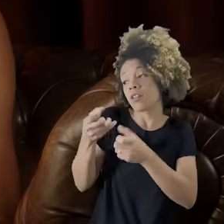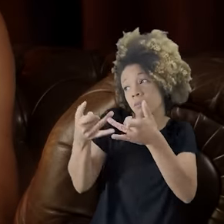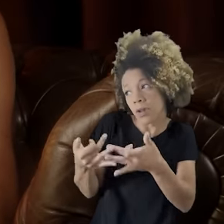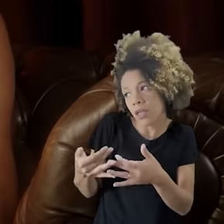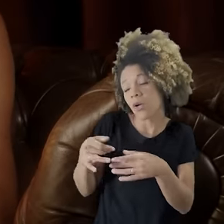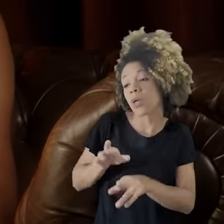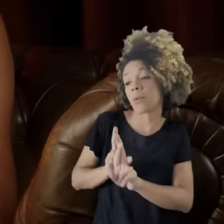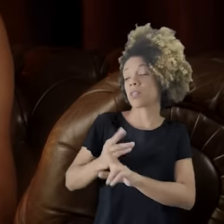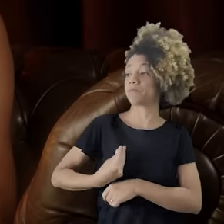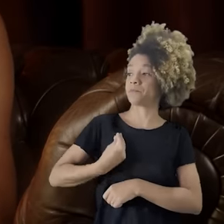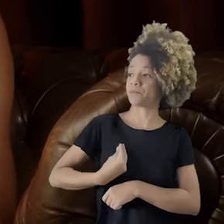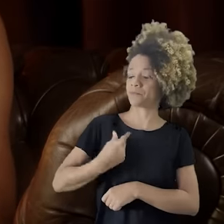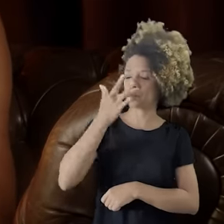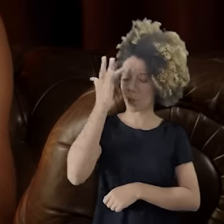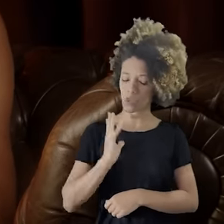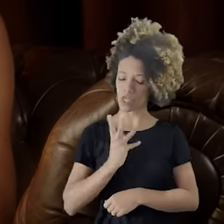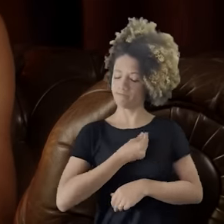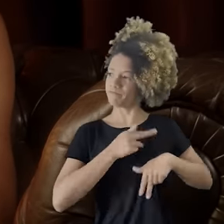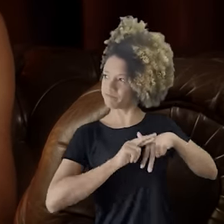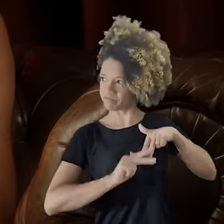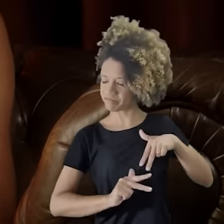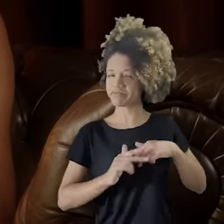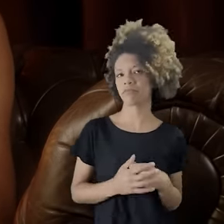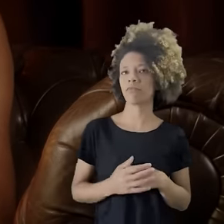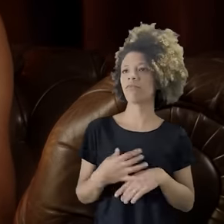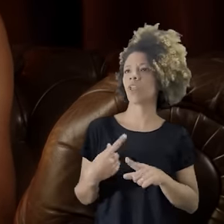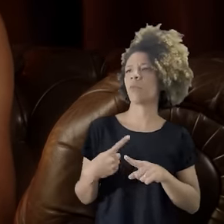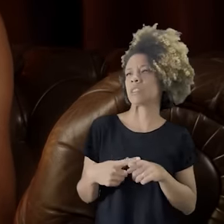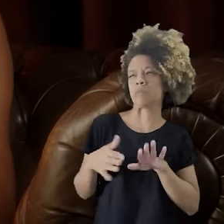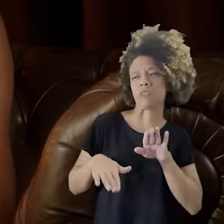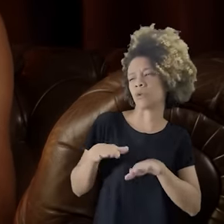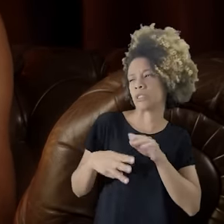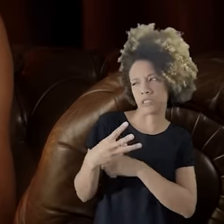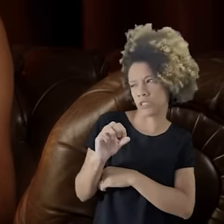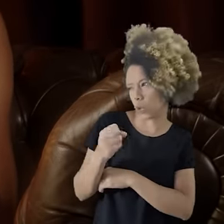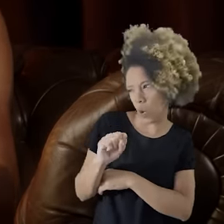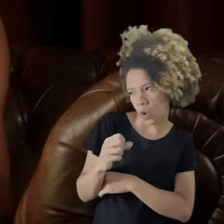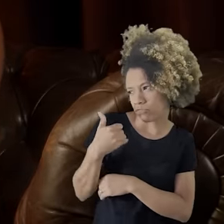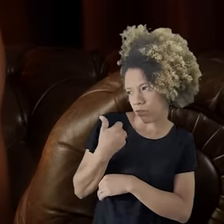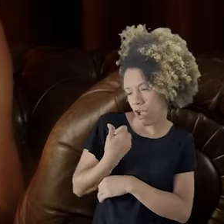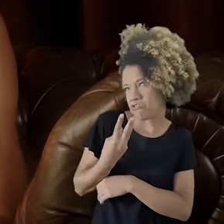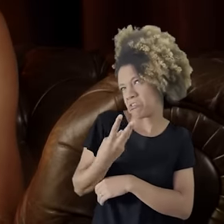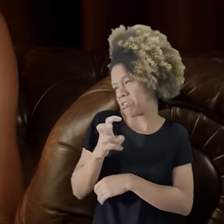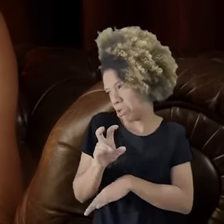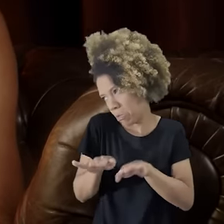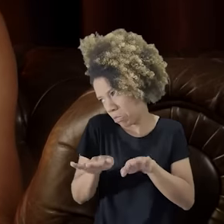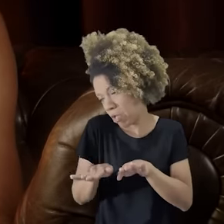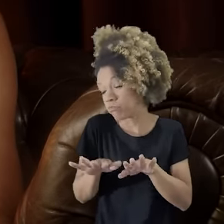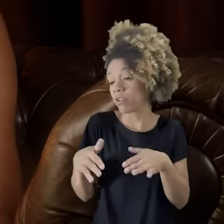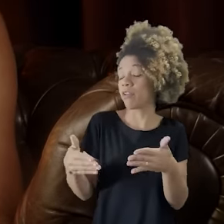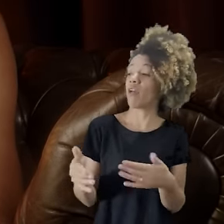falam que é uma expectativa de vida de uma pessoa tem assexual é por volta dos 38 anos 35 38 anos